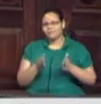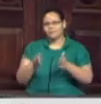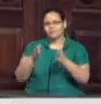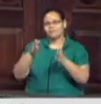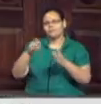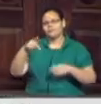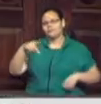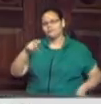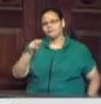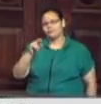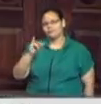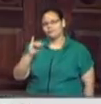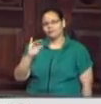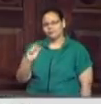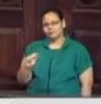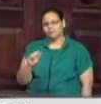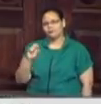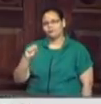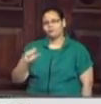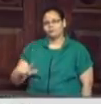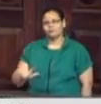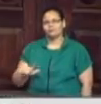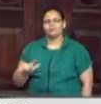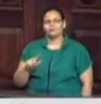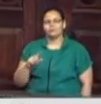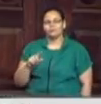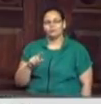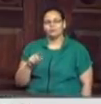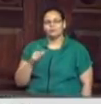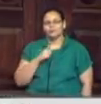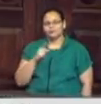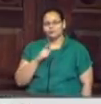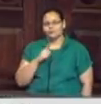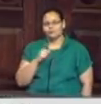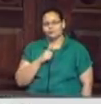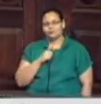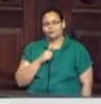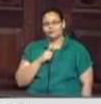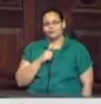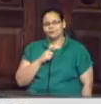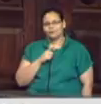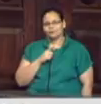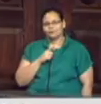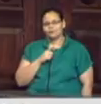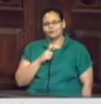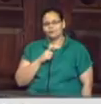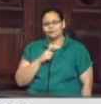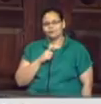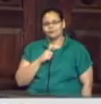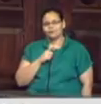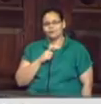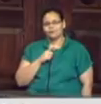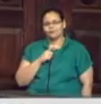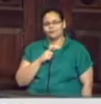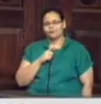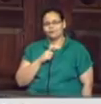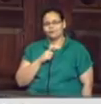Sul, está havendo uma grande intrusão salina, inclusive destruindo